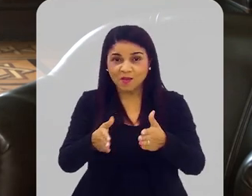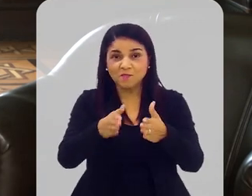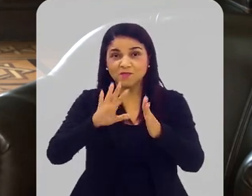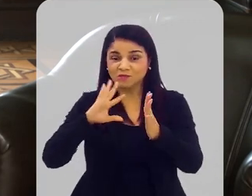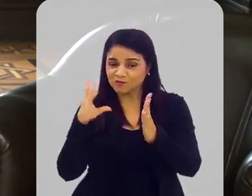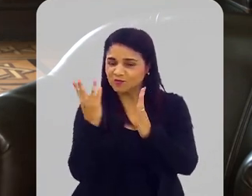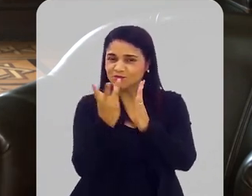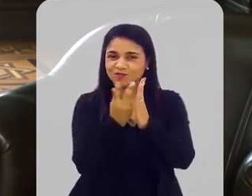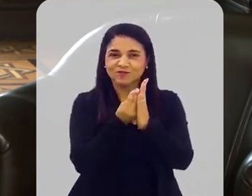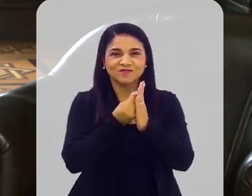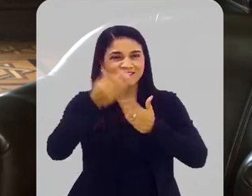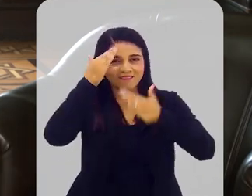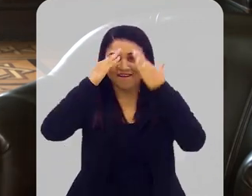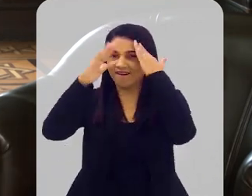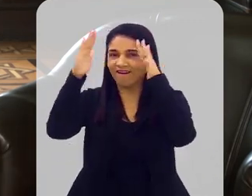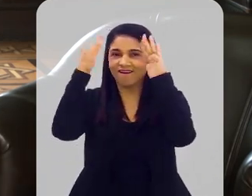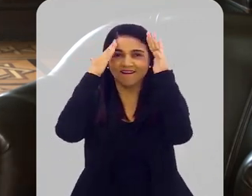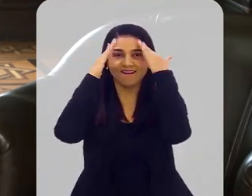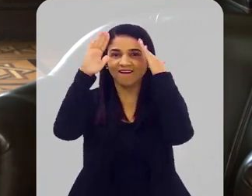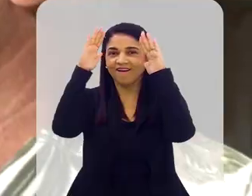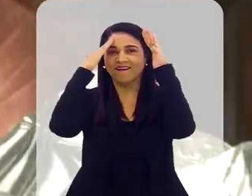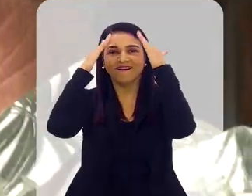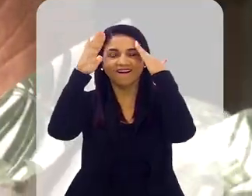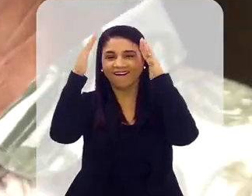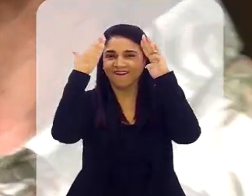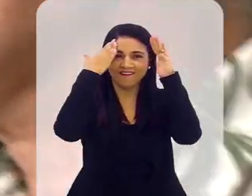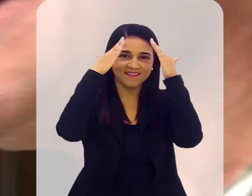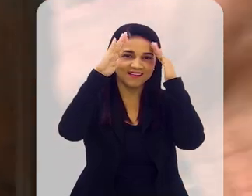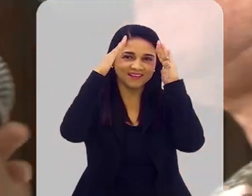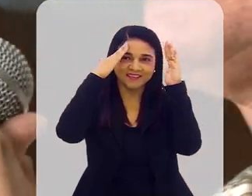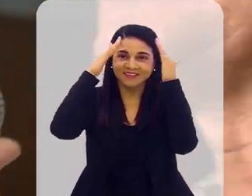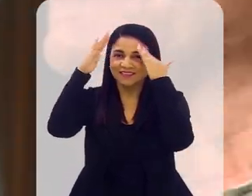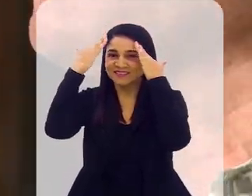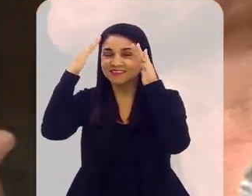caminhando pra sua casa com alegria.